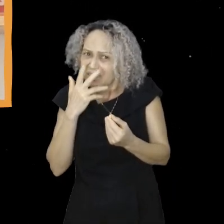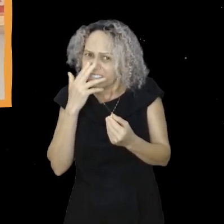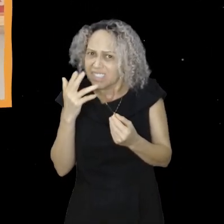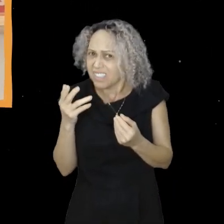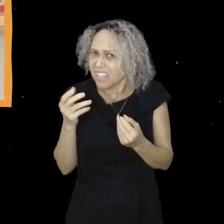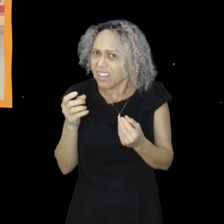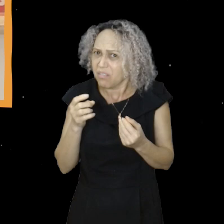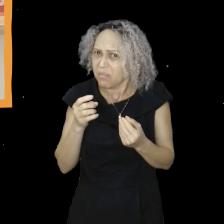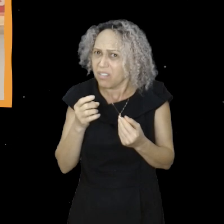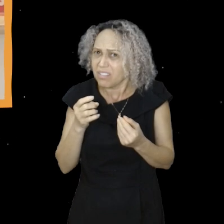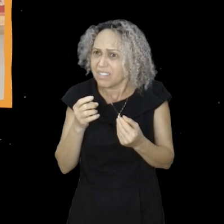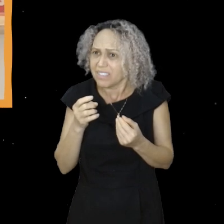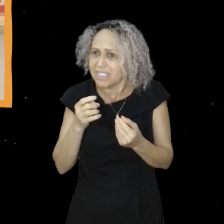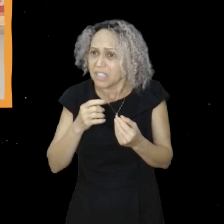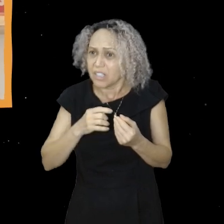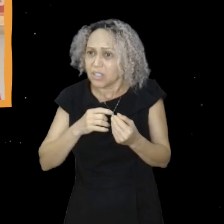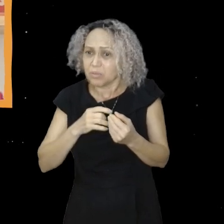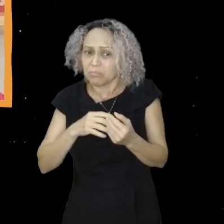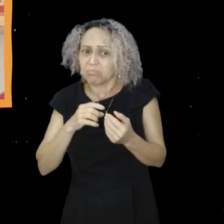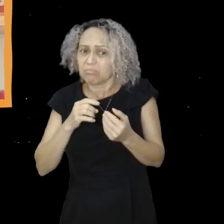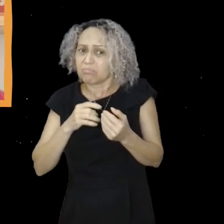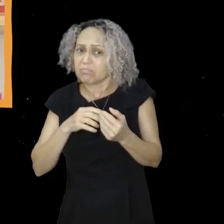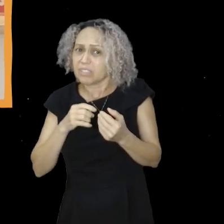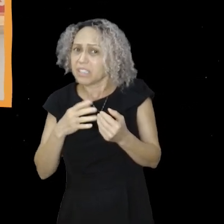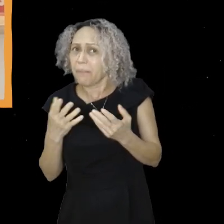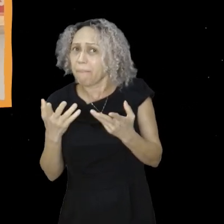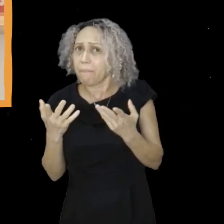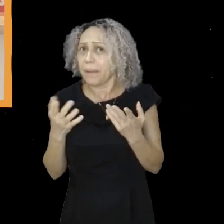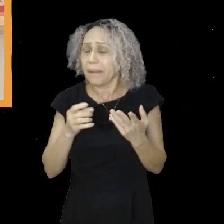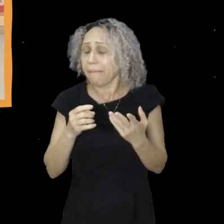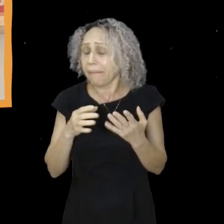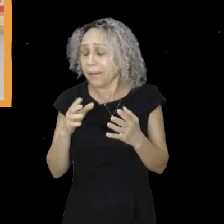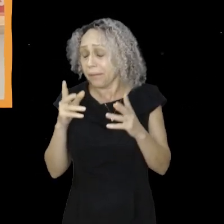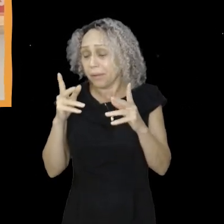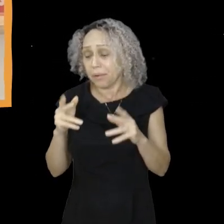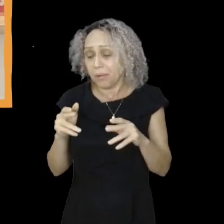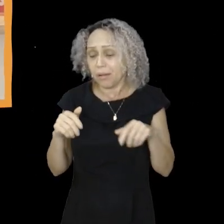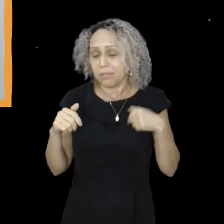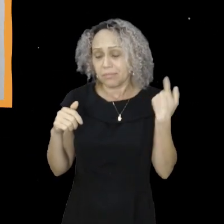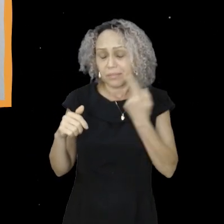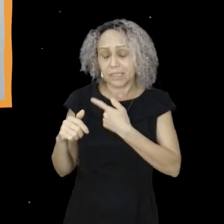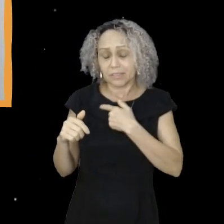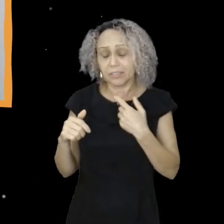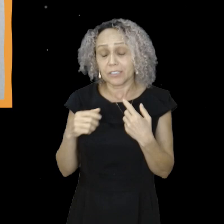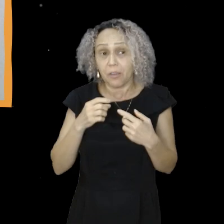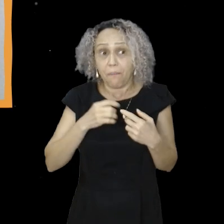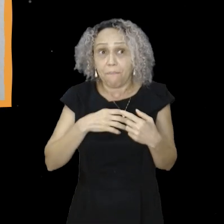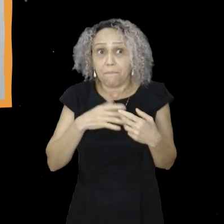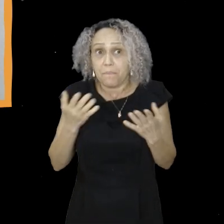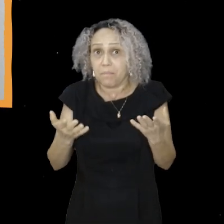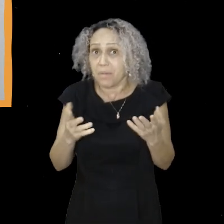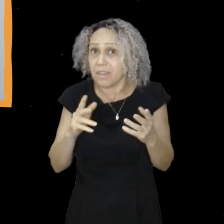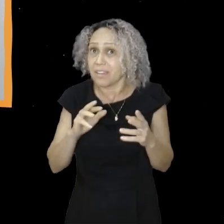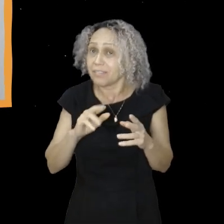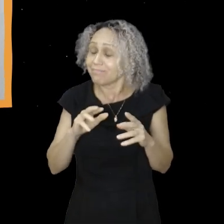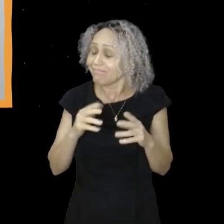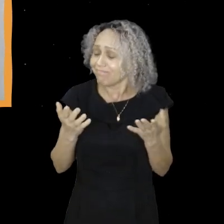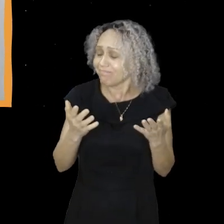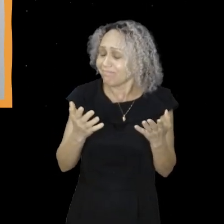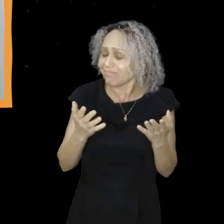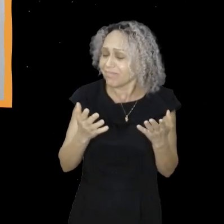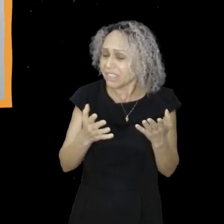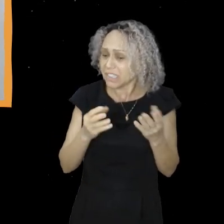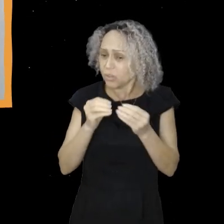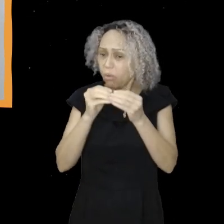extrema-direita. Porque a gente nasceu no ano certo, assim, pra gente ver as coisas acontecerem. Nossa, Bia, eu nunca tinha